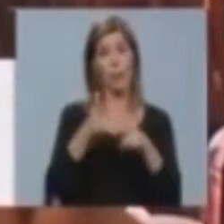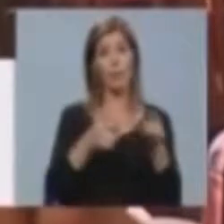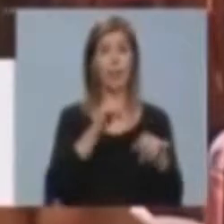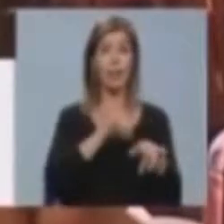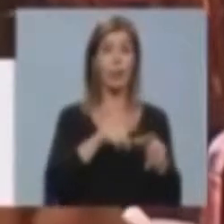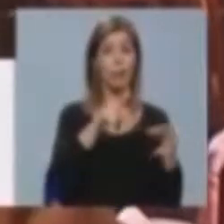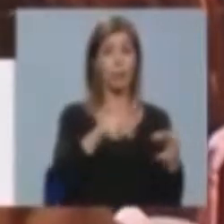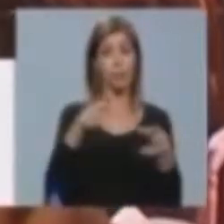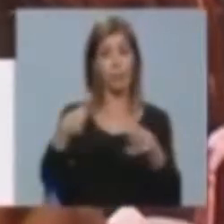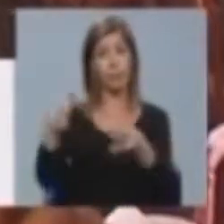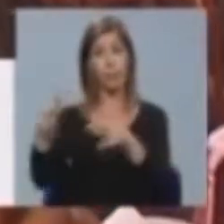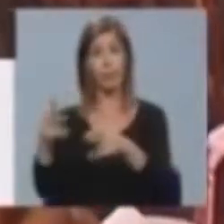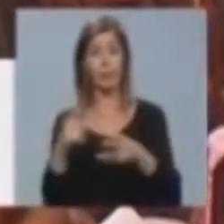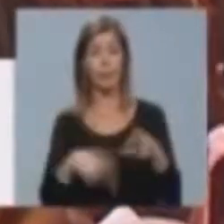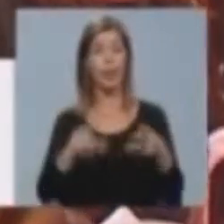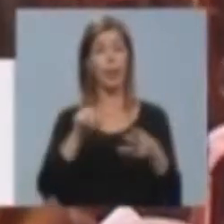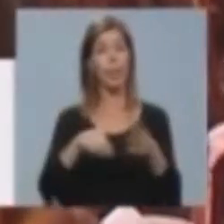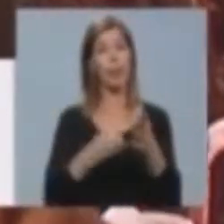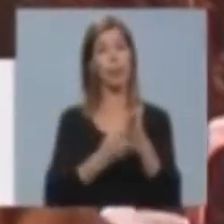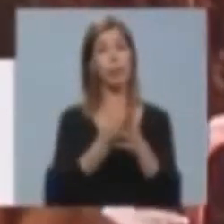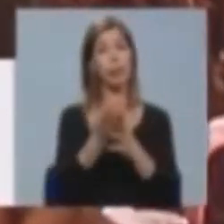um conjunto de medidas que